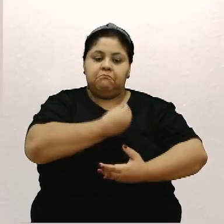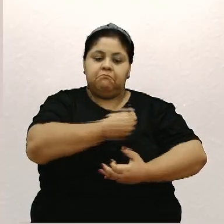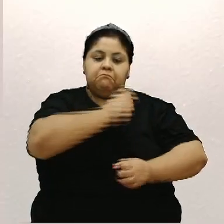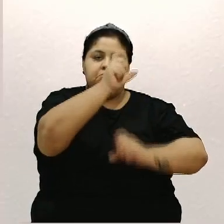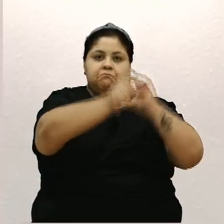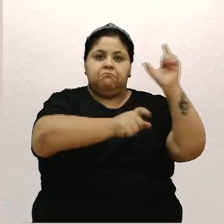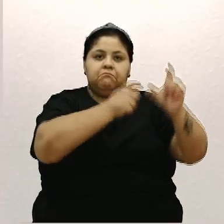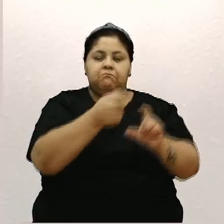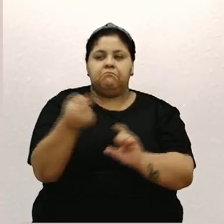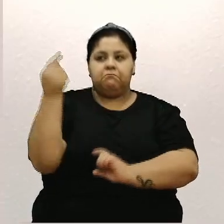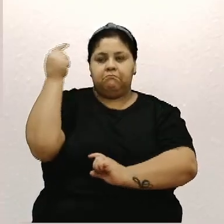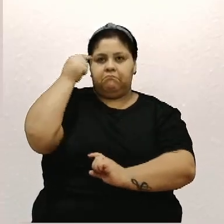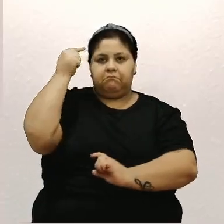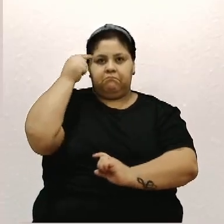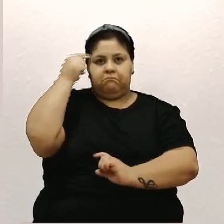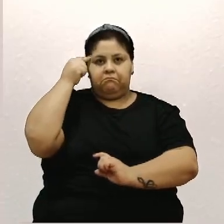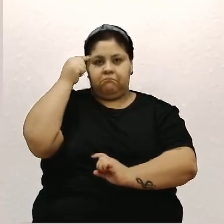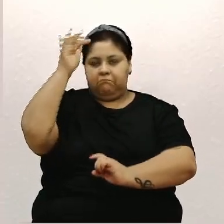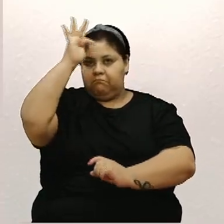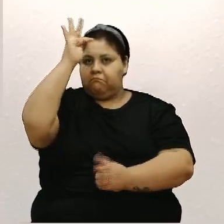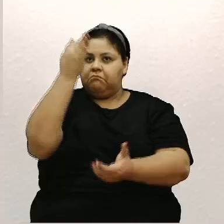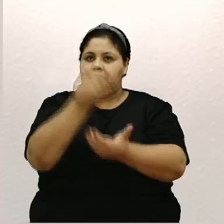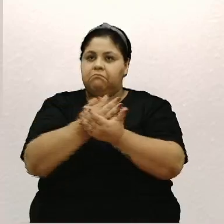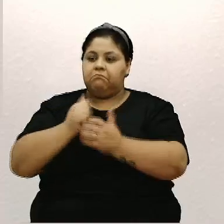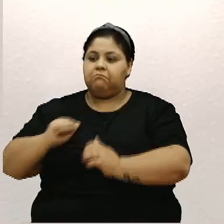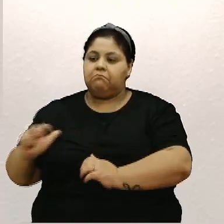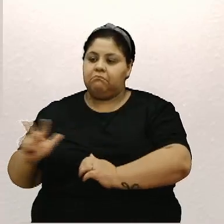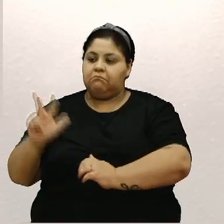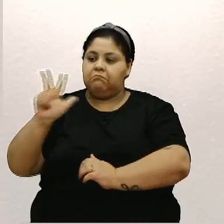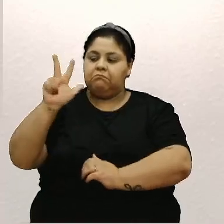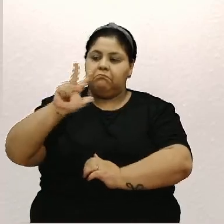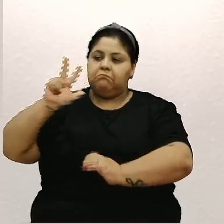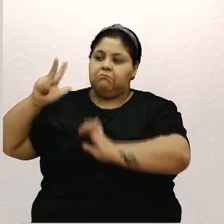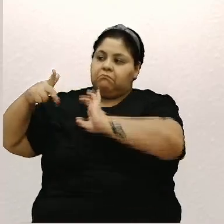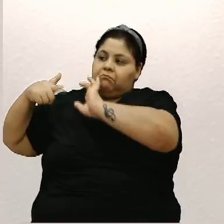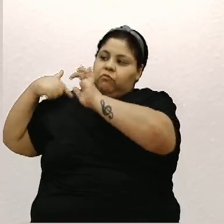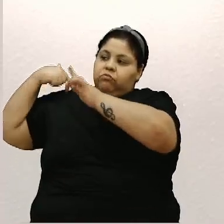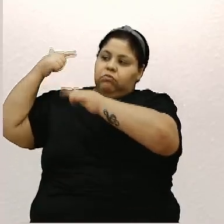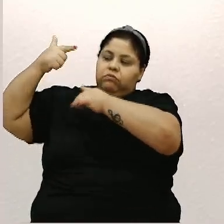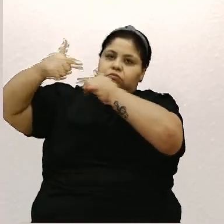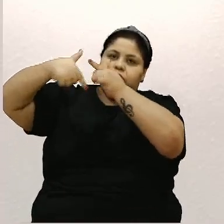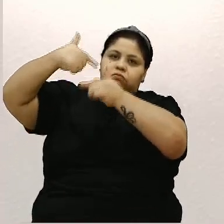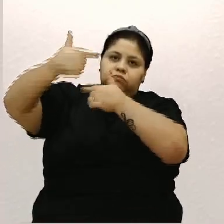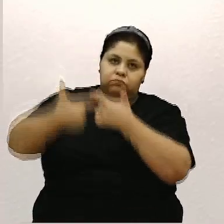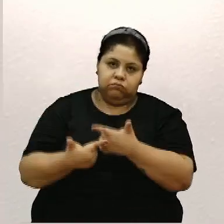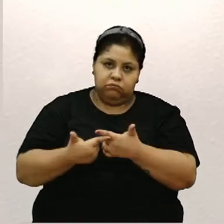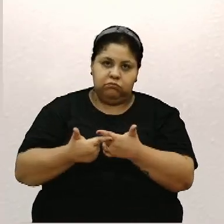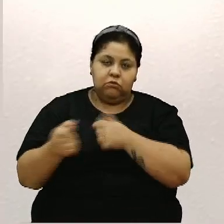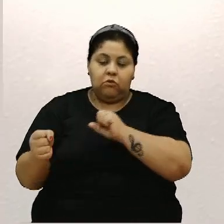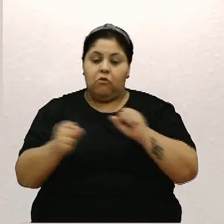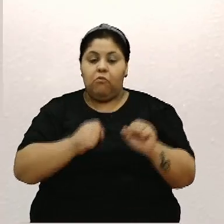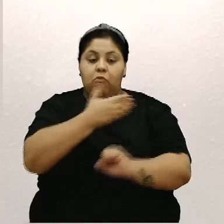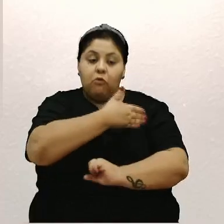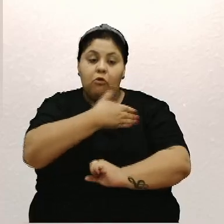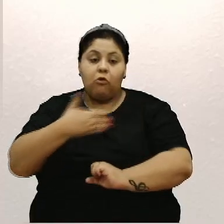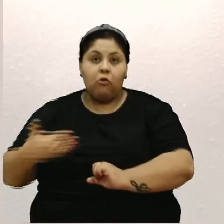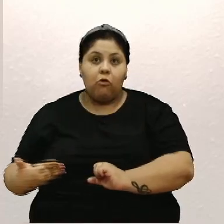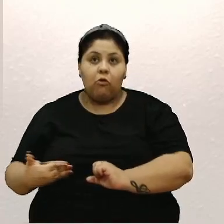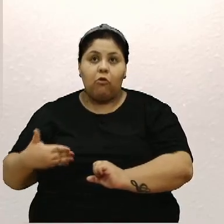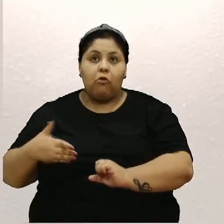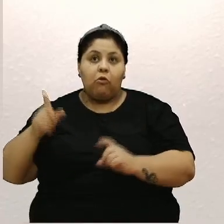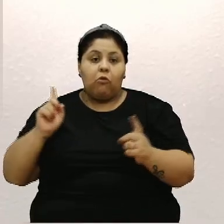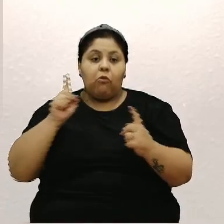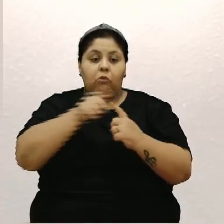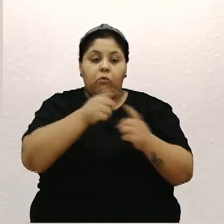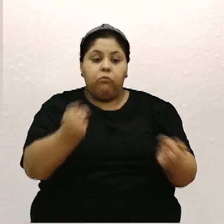pessoas, refletindo-se nas crenças e valores transmitidos de geração em geração. Enquanto o poder público, e com a missão de